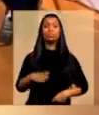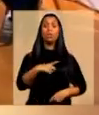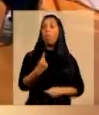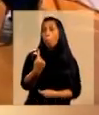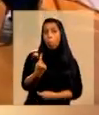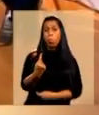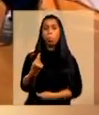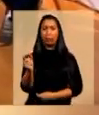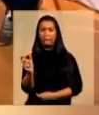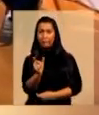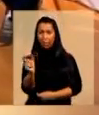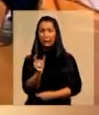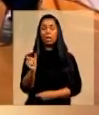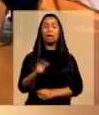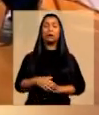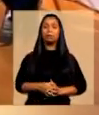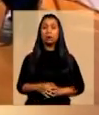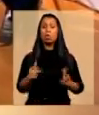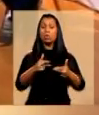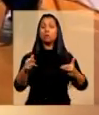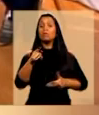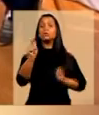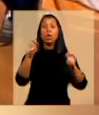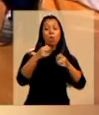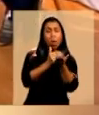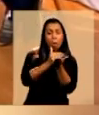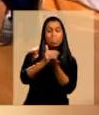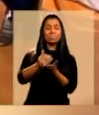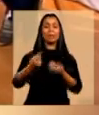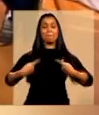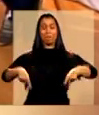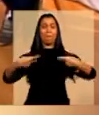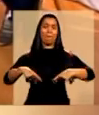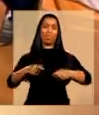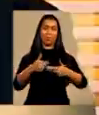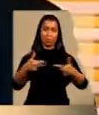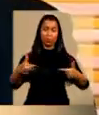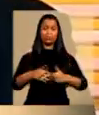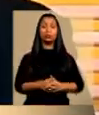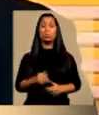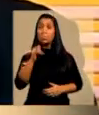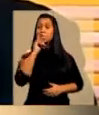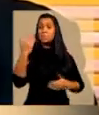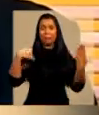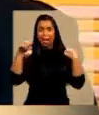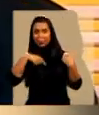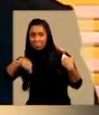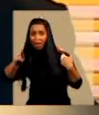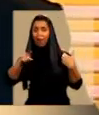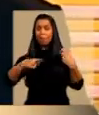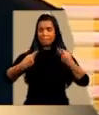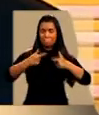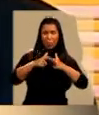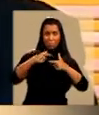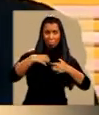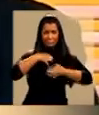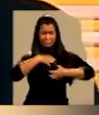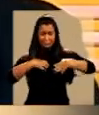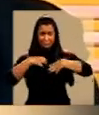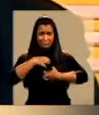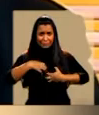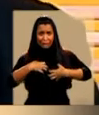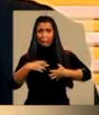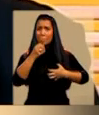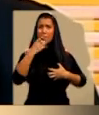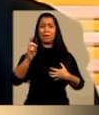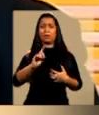Exatamente. Você tendo um cartão de crédito, isso é uma das etapas para você começar a fazer o seu controle. Vai sair de casa, está com problemas emocionais,